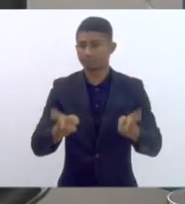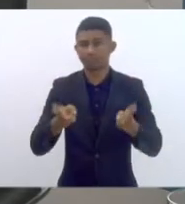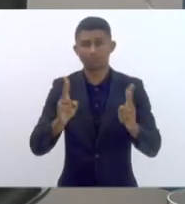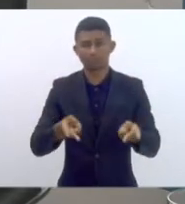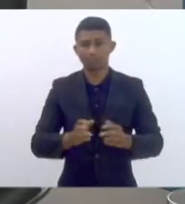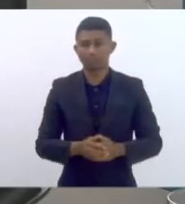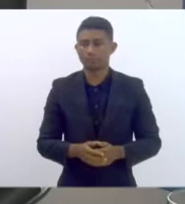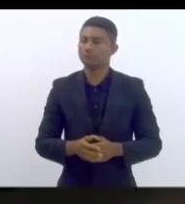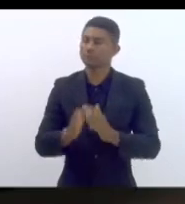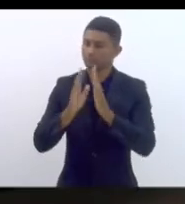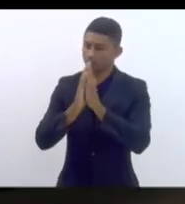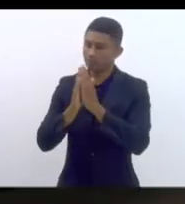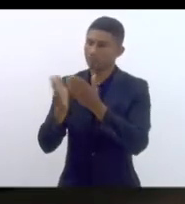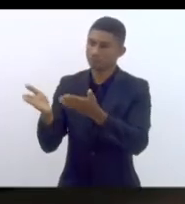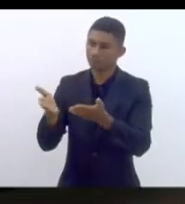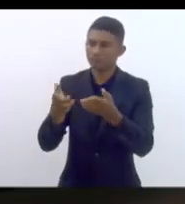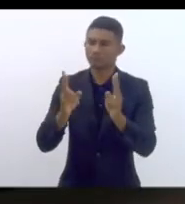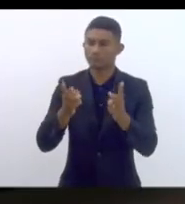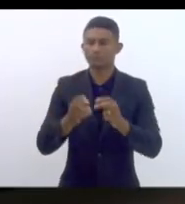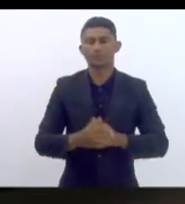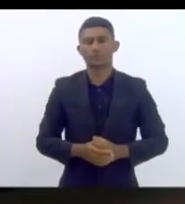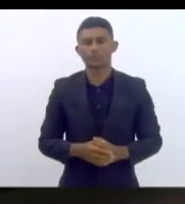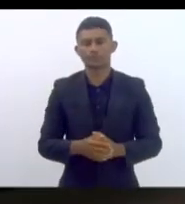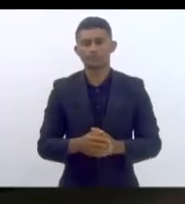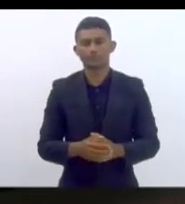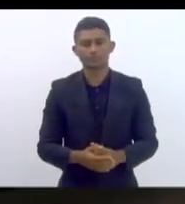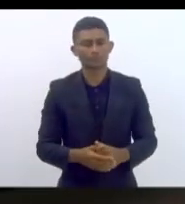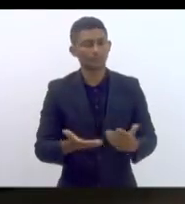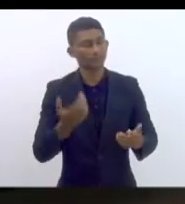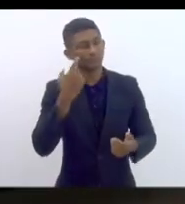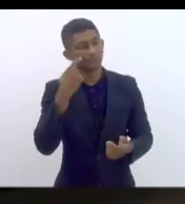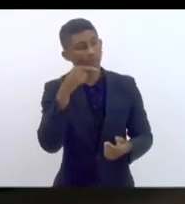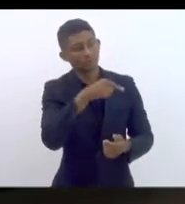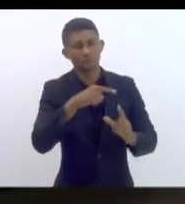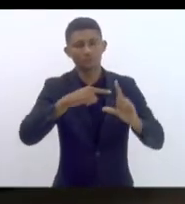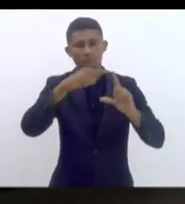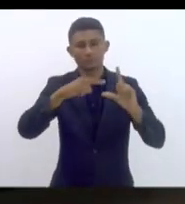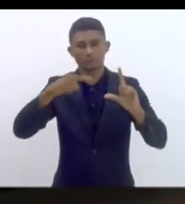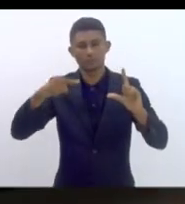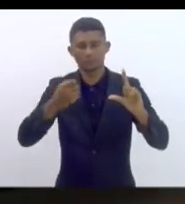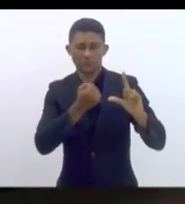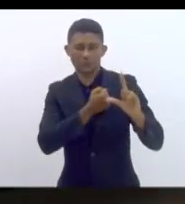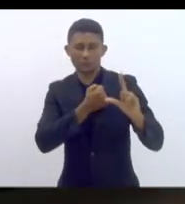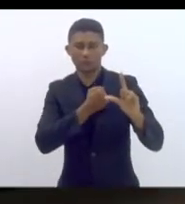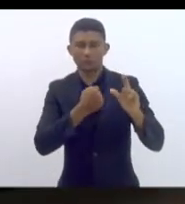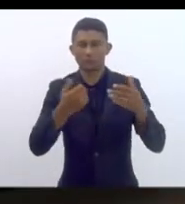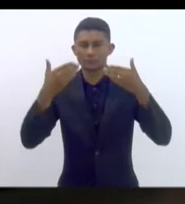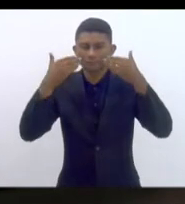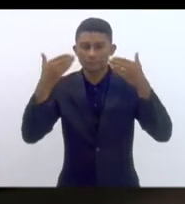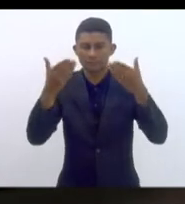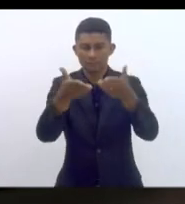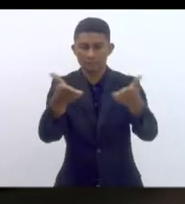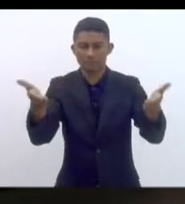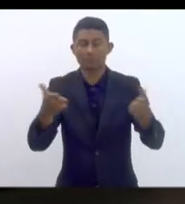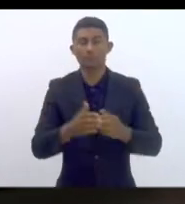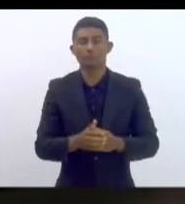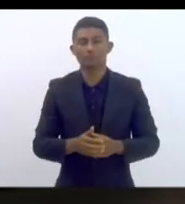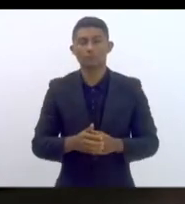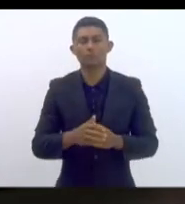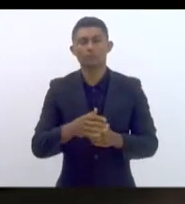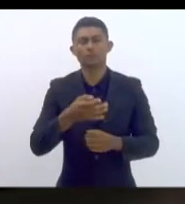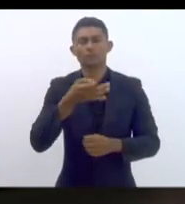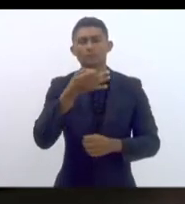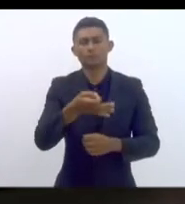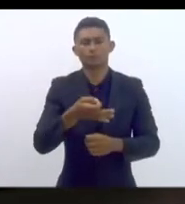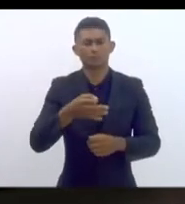Bom, por favor. Bom, aqui, então, só mostrando os números, né, eu acho que vale uma observação aqui, alguém